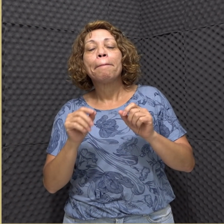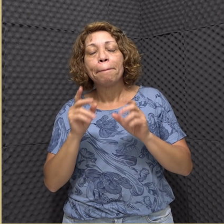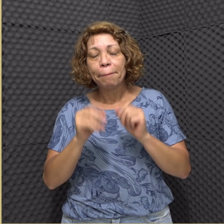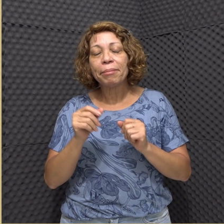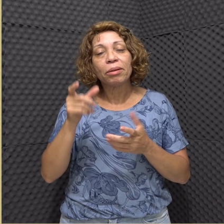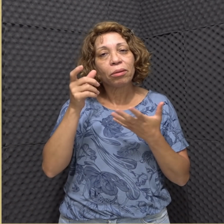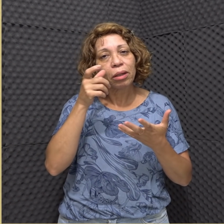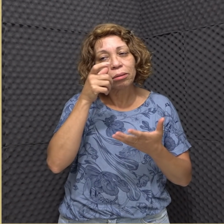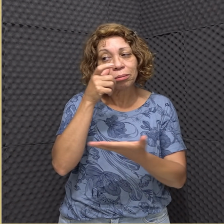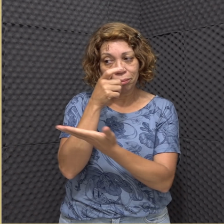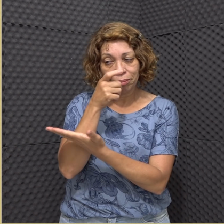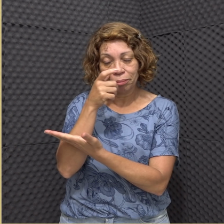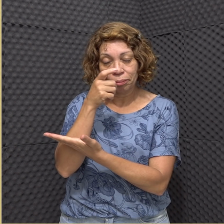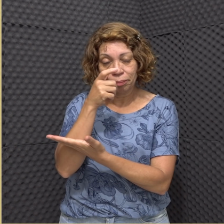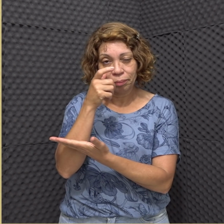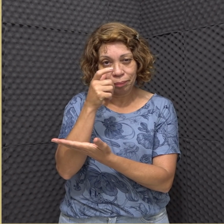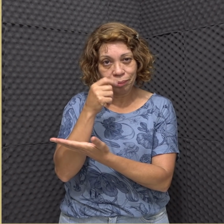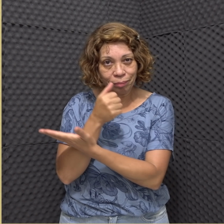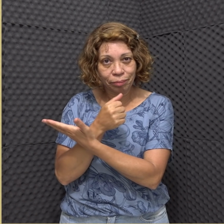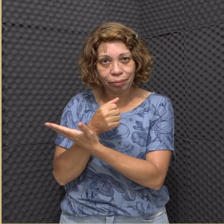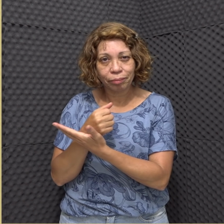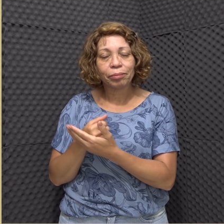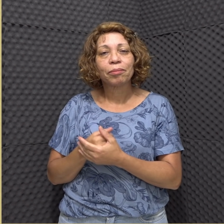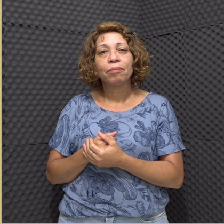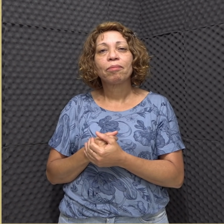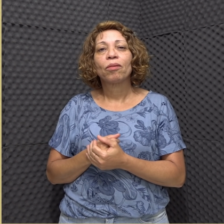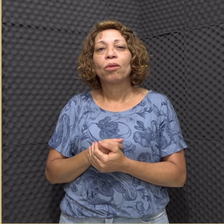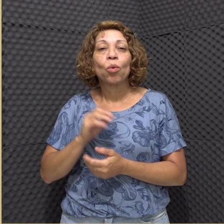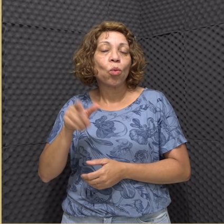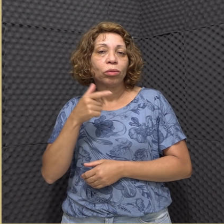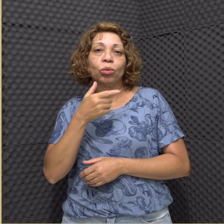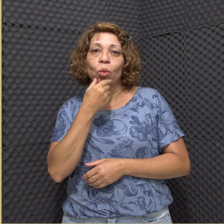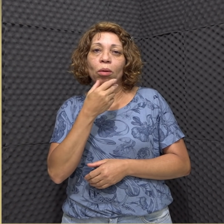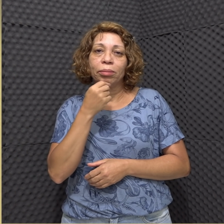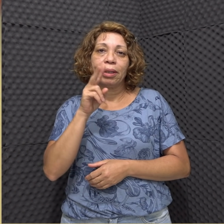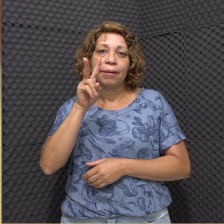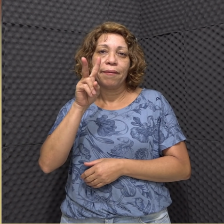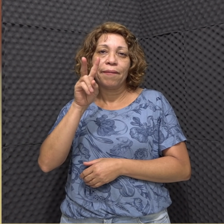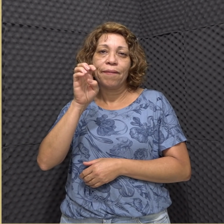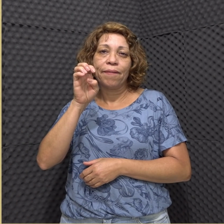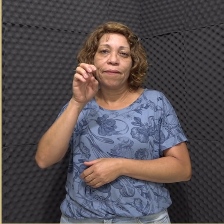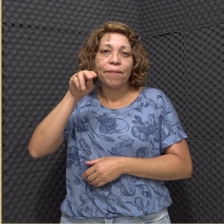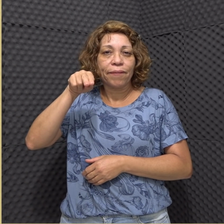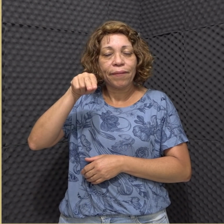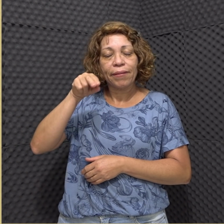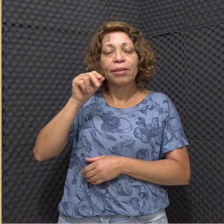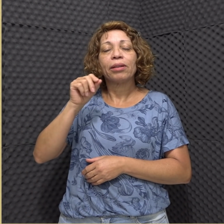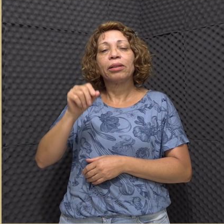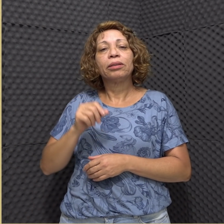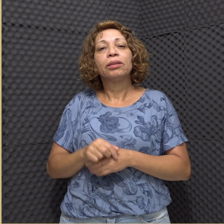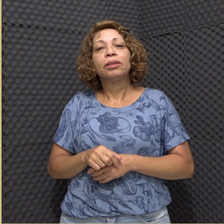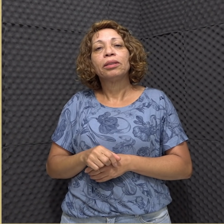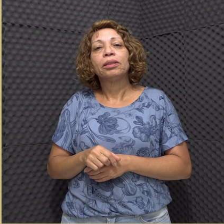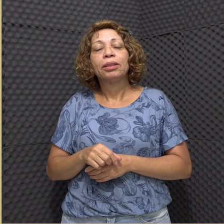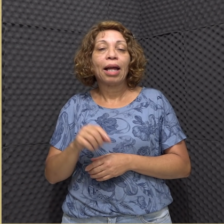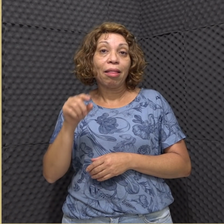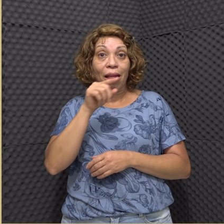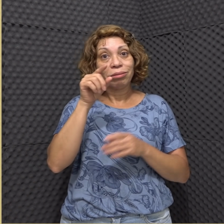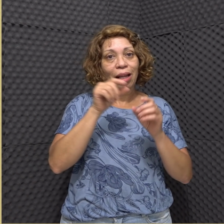conjunto. Ainda na tela, eu quero que agora você veja um exemplo do diagrama de Venn. O conjunto dos números